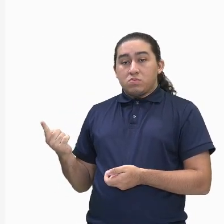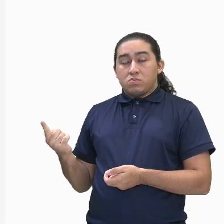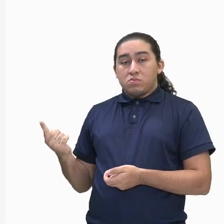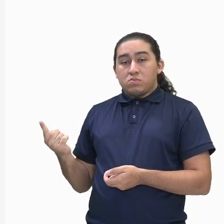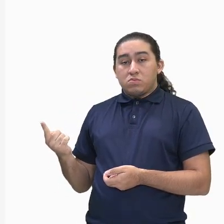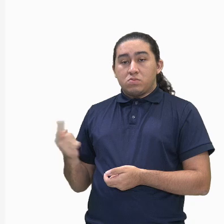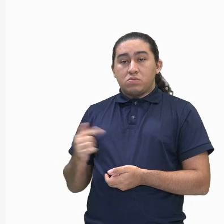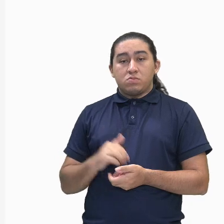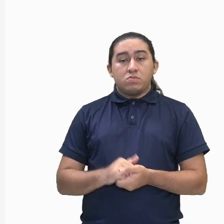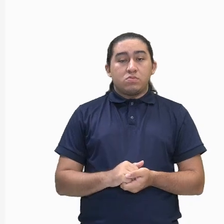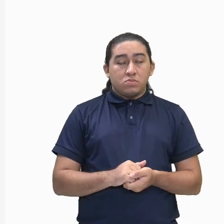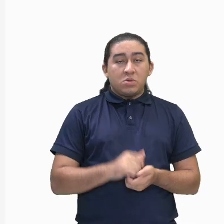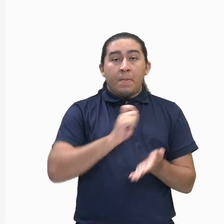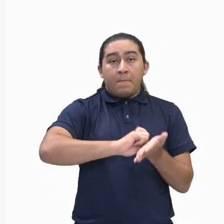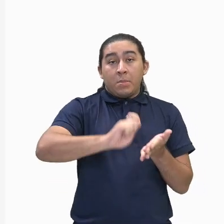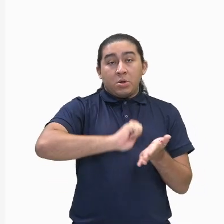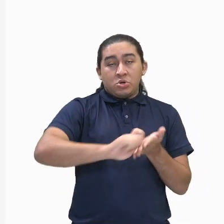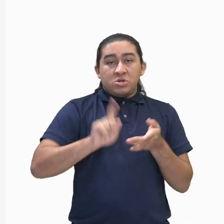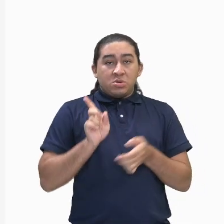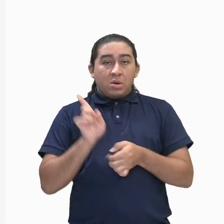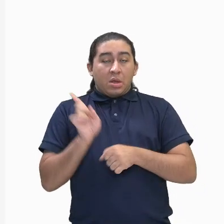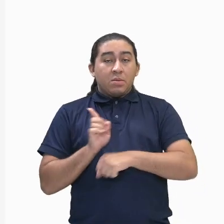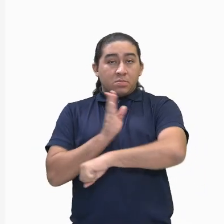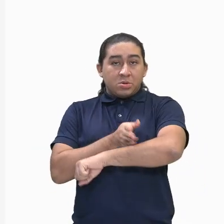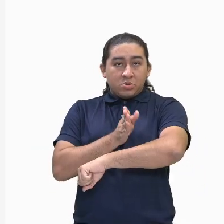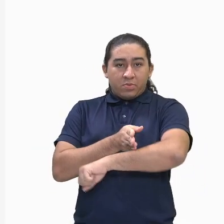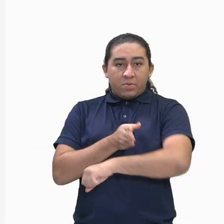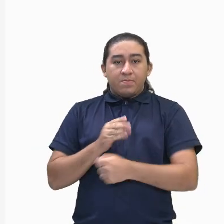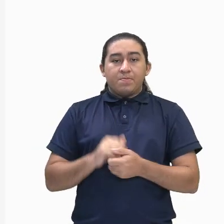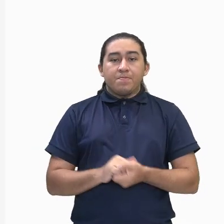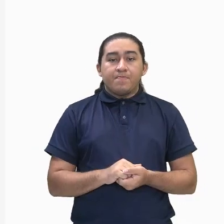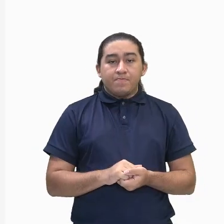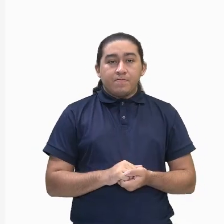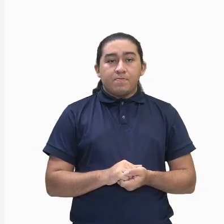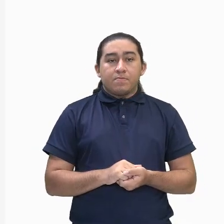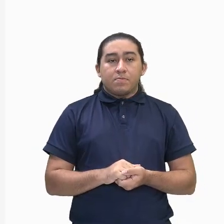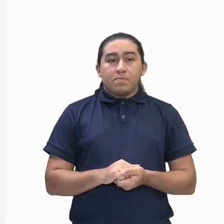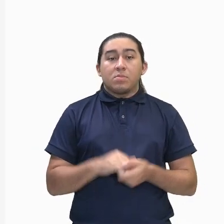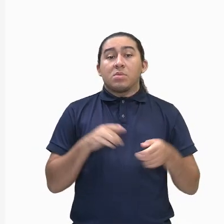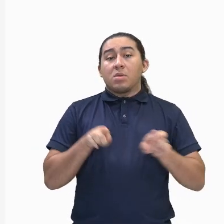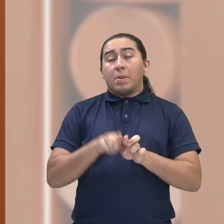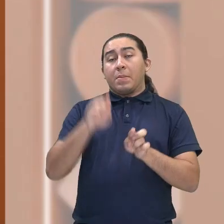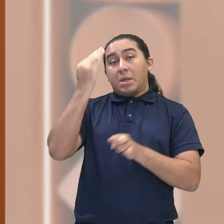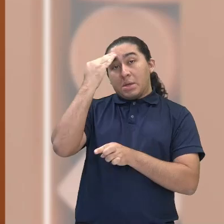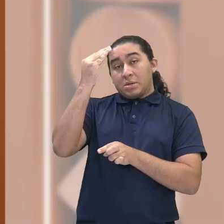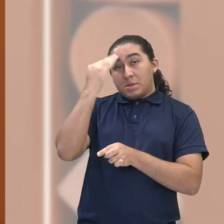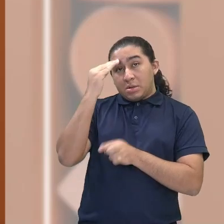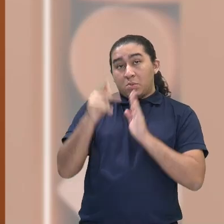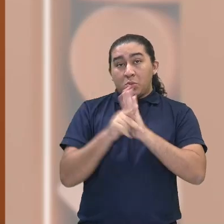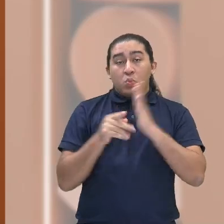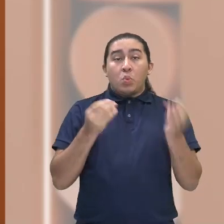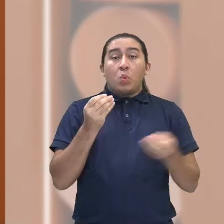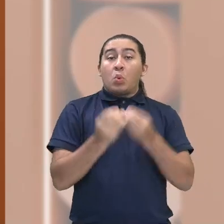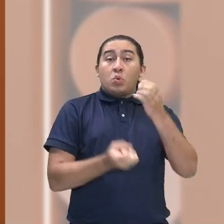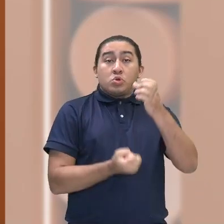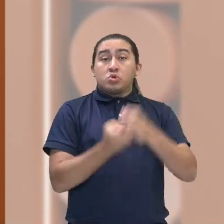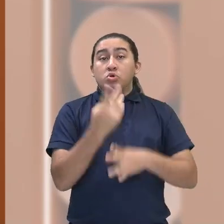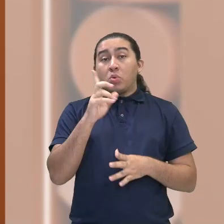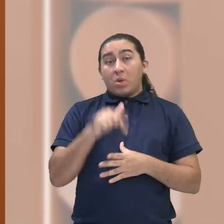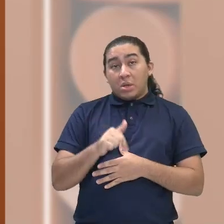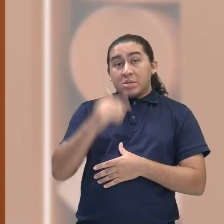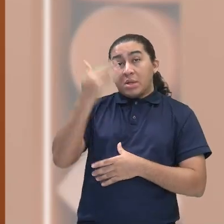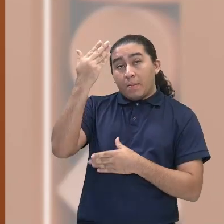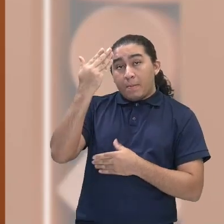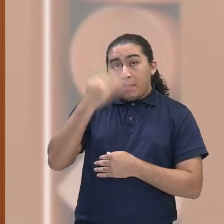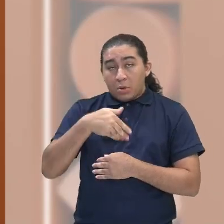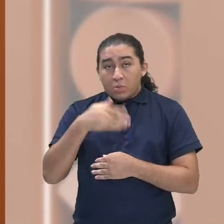medieval. Dentro desse processo de compreensão dos registros históricos e da